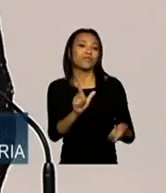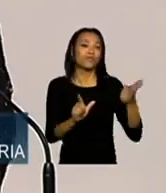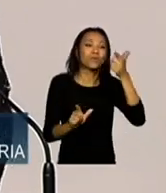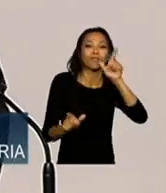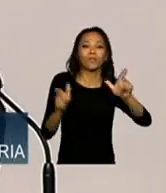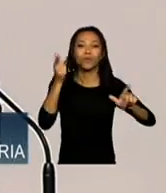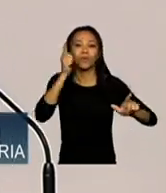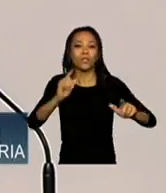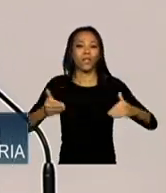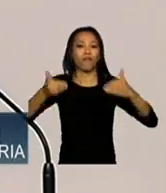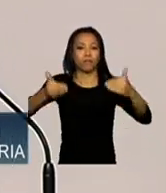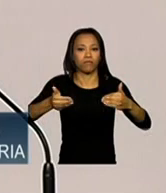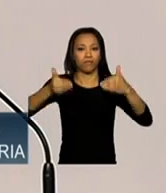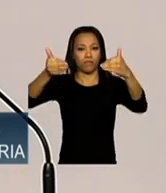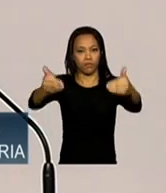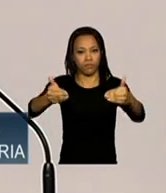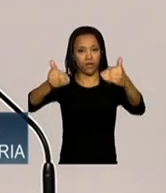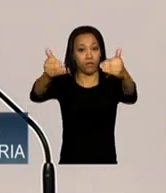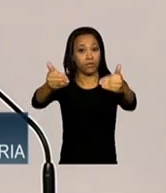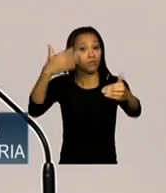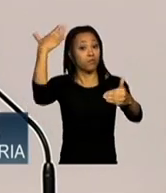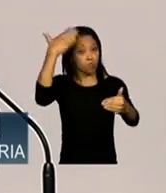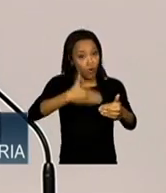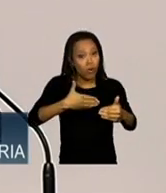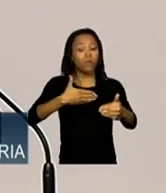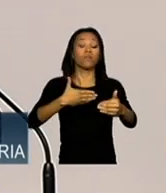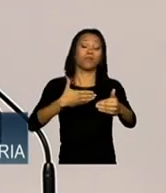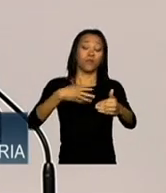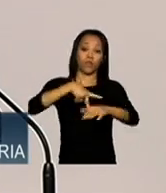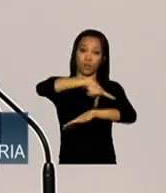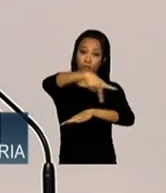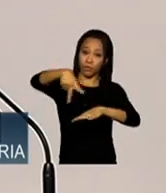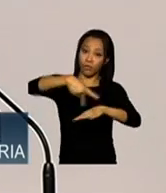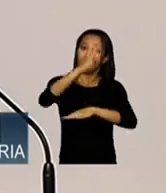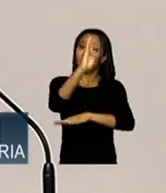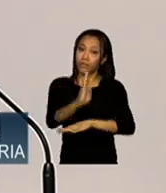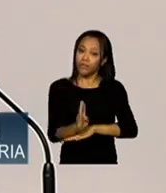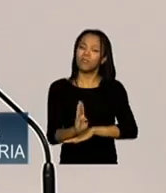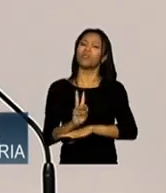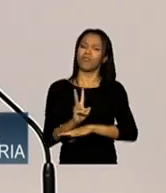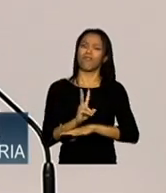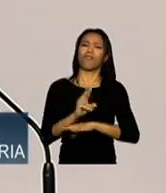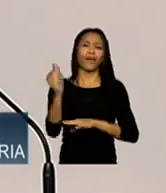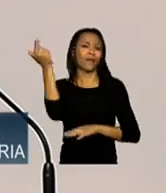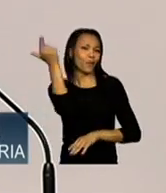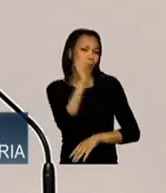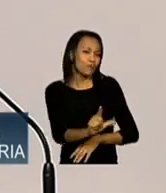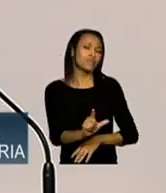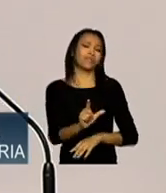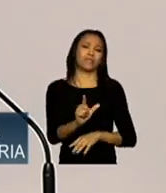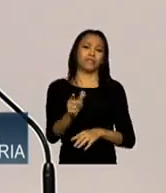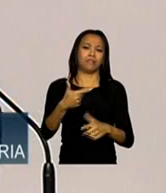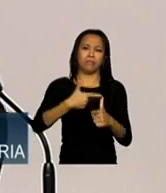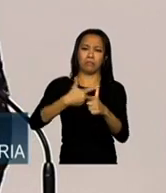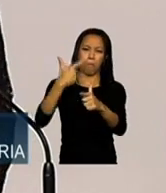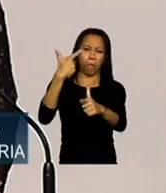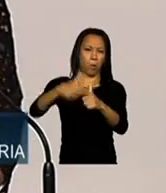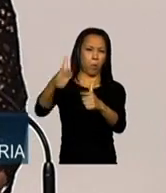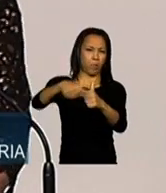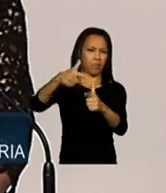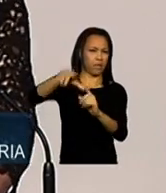avanços que mostram que o Brasil sairá mais forte e mais sólido dessa crise mundial. Isso